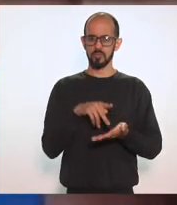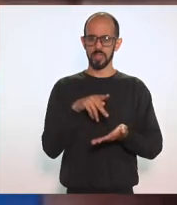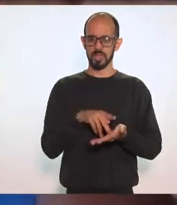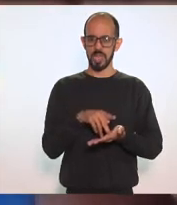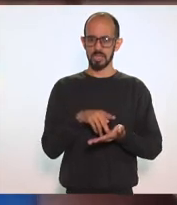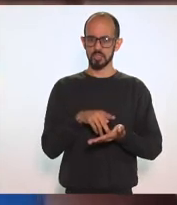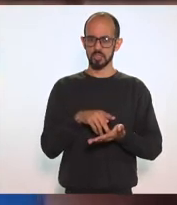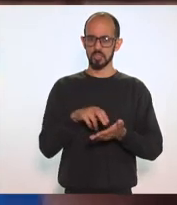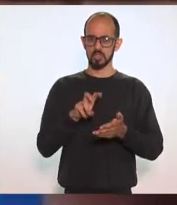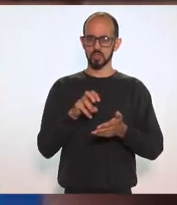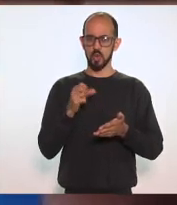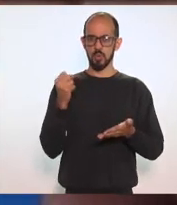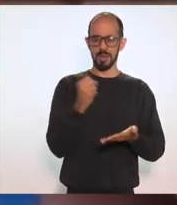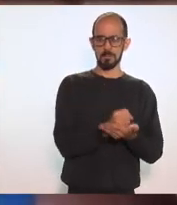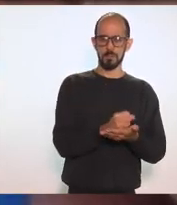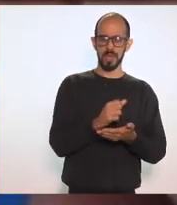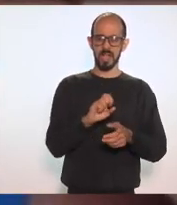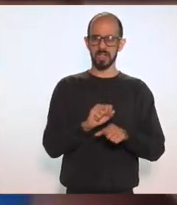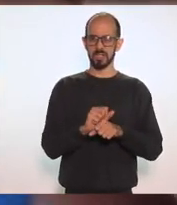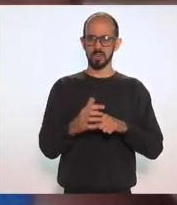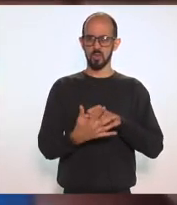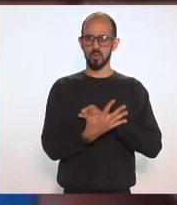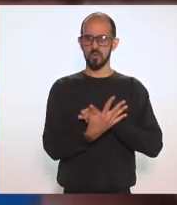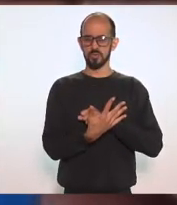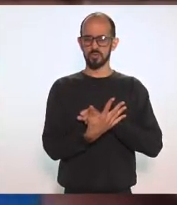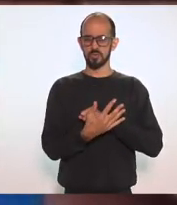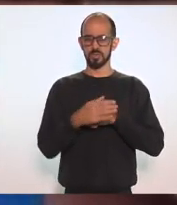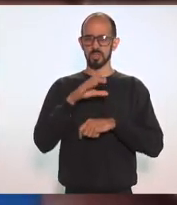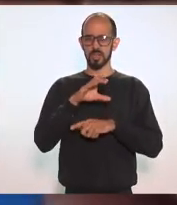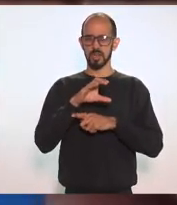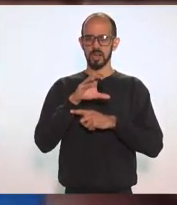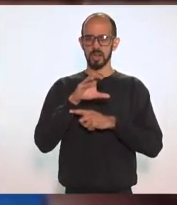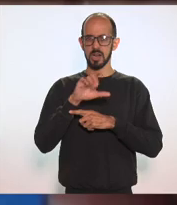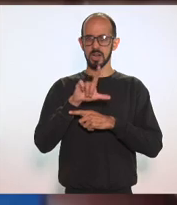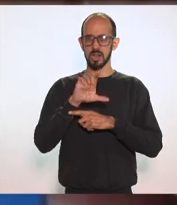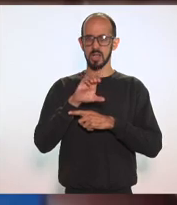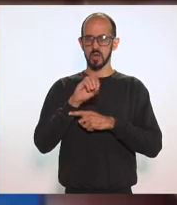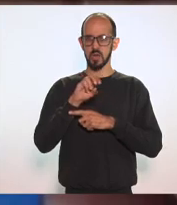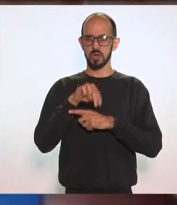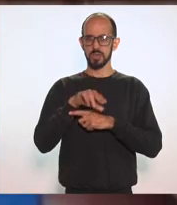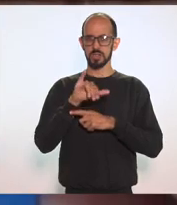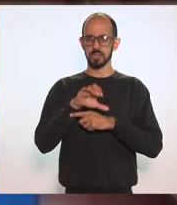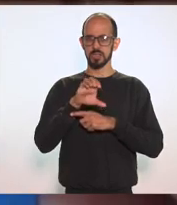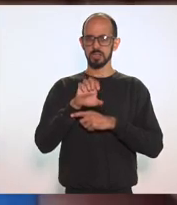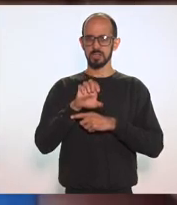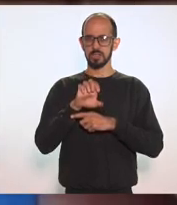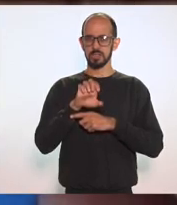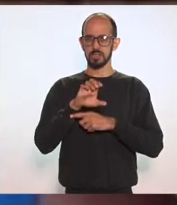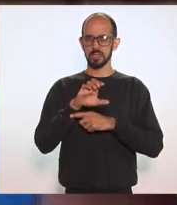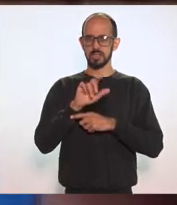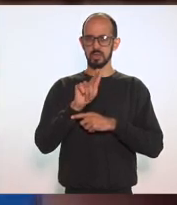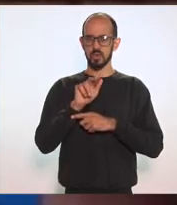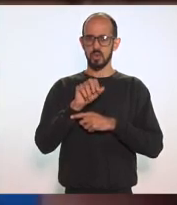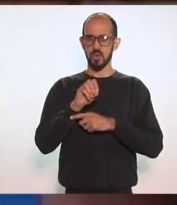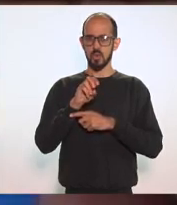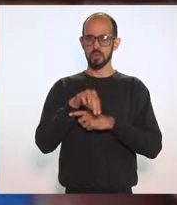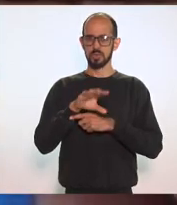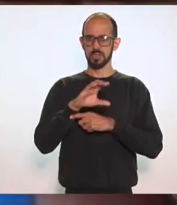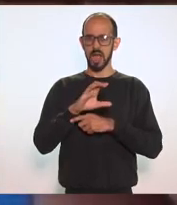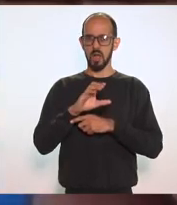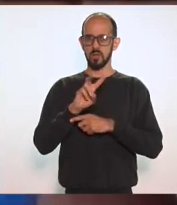Covid, Cleonice Gonçalves. E por que Cleonice Gonçalves? Cleonice Gonçalves, presidenta Célia, foi a primeira